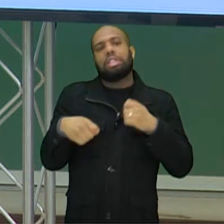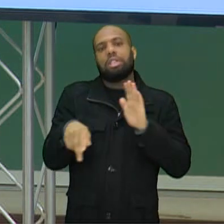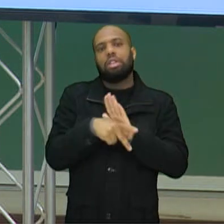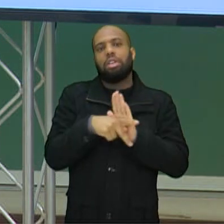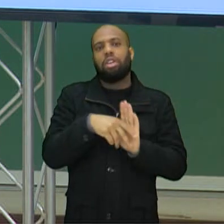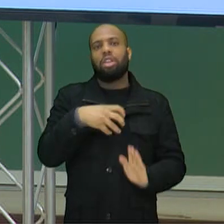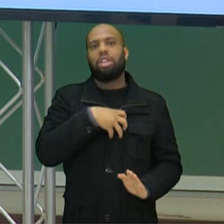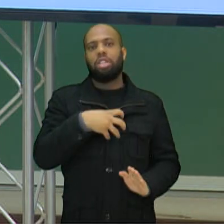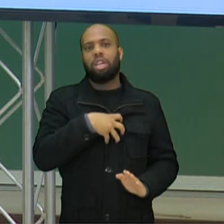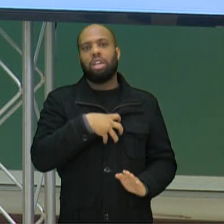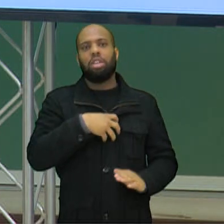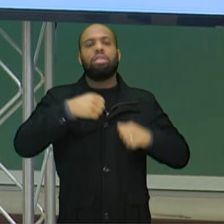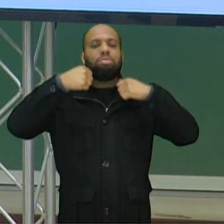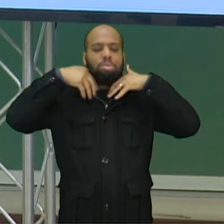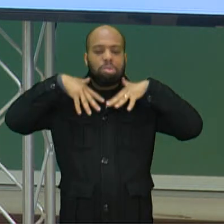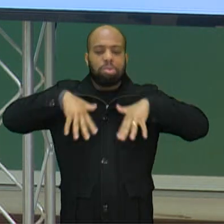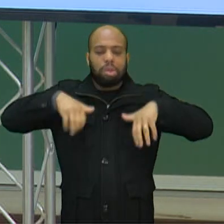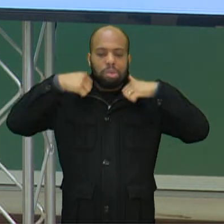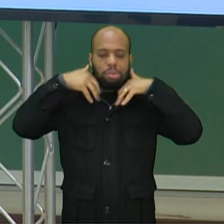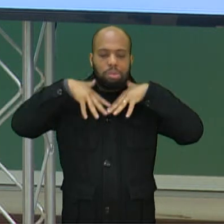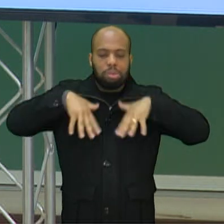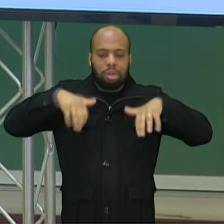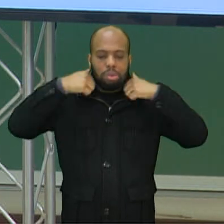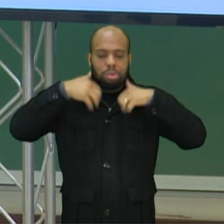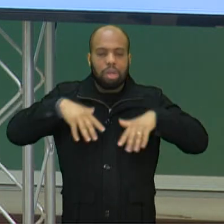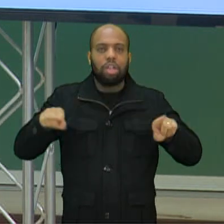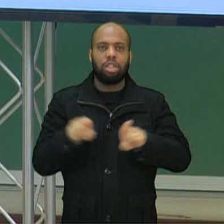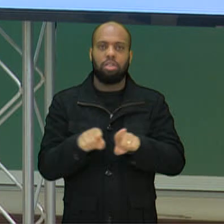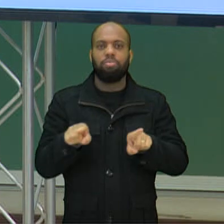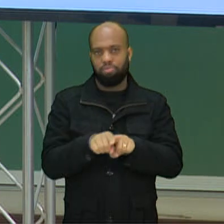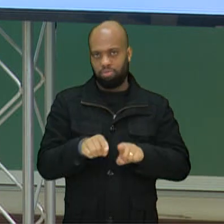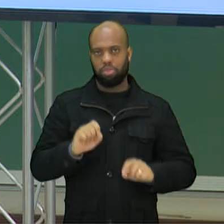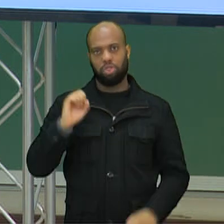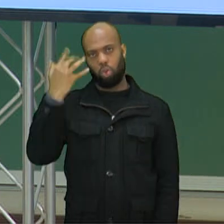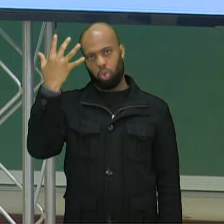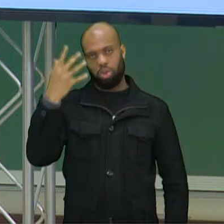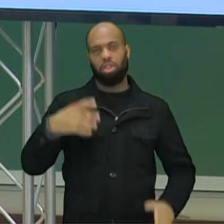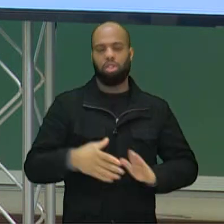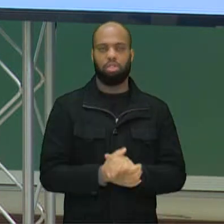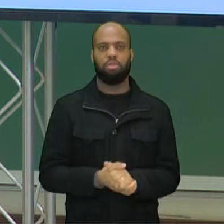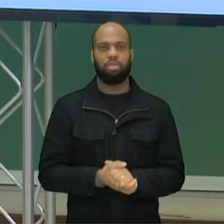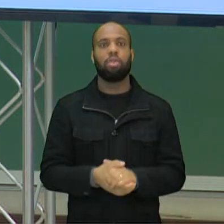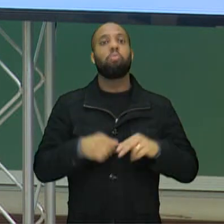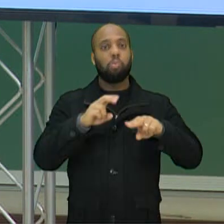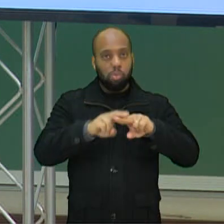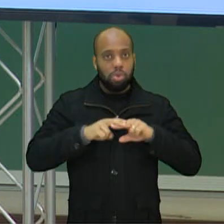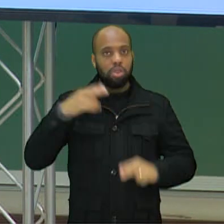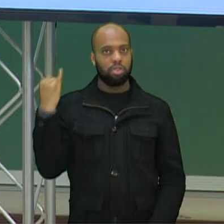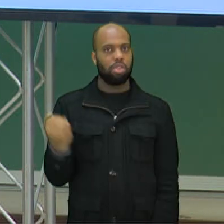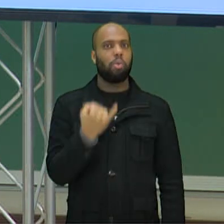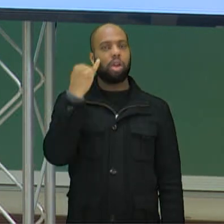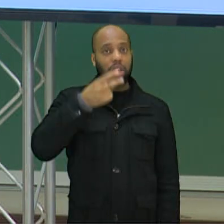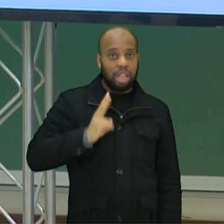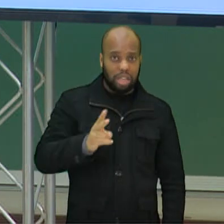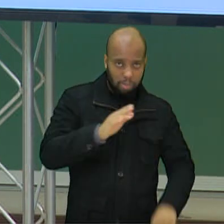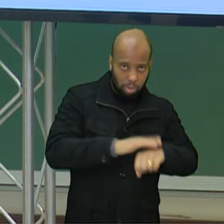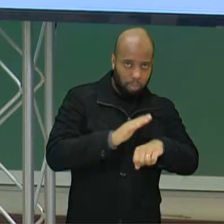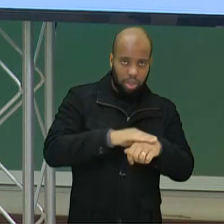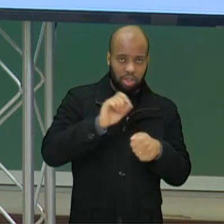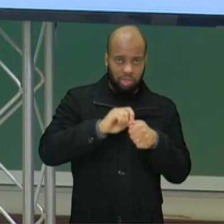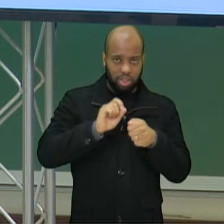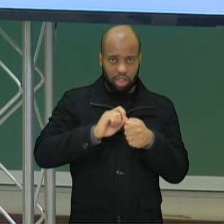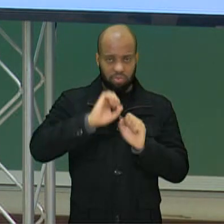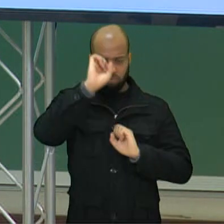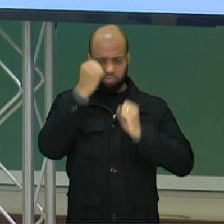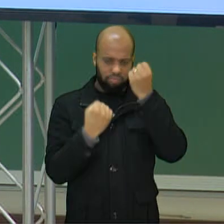da vasodilatação, produção de suor, aumento da superfície exposta ao ambiente. Por isso é importante, sempre quando você estiver fazendo